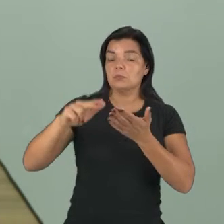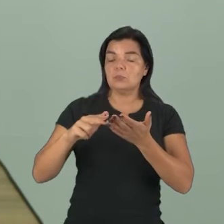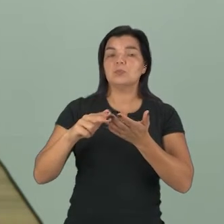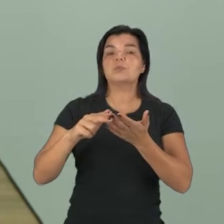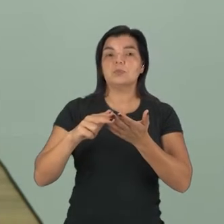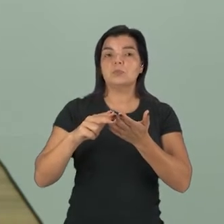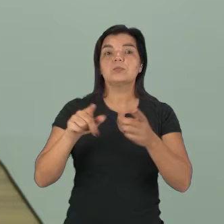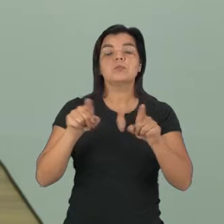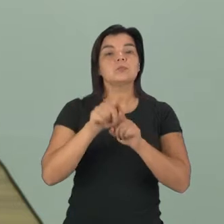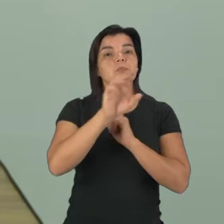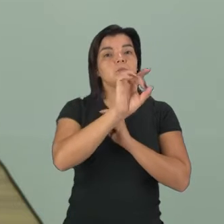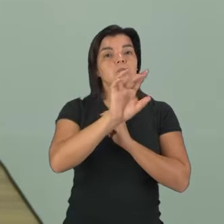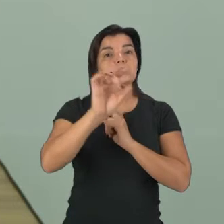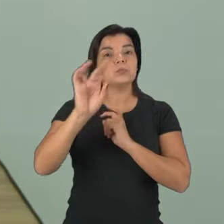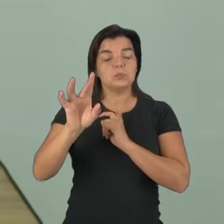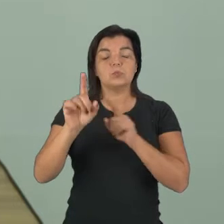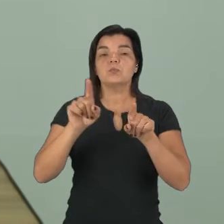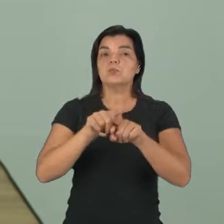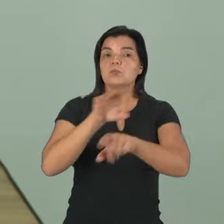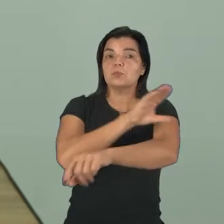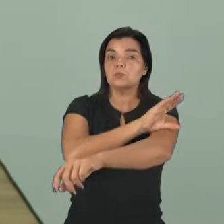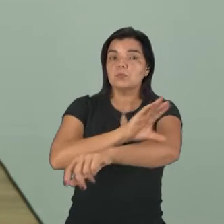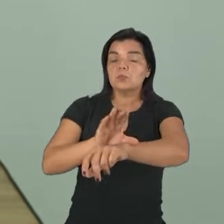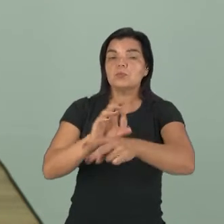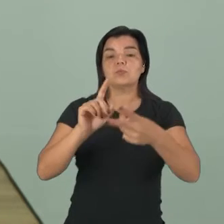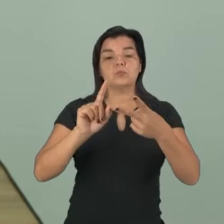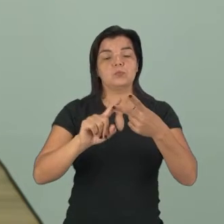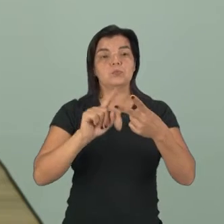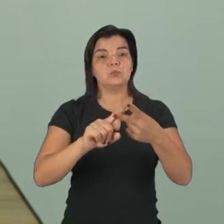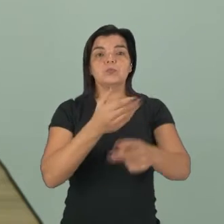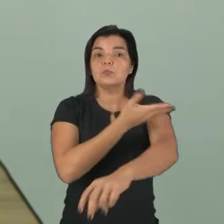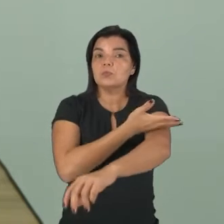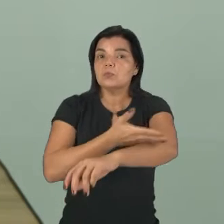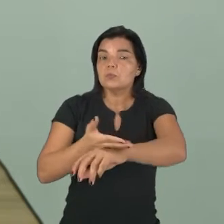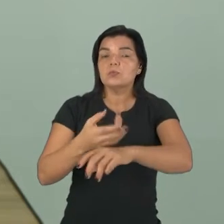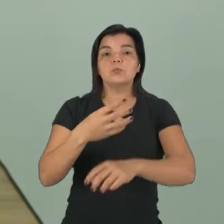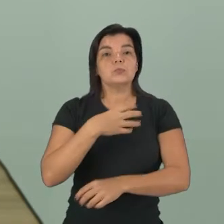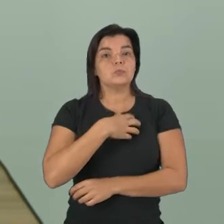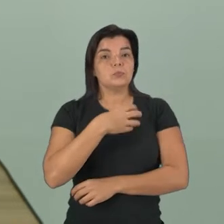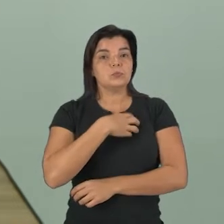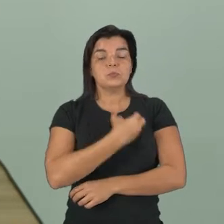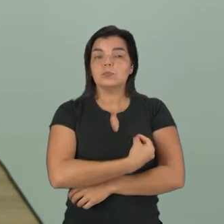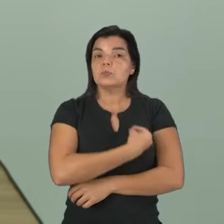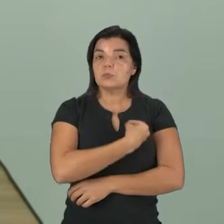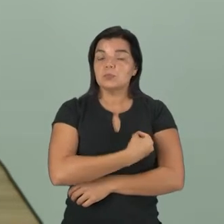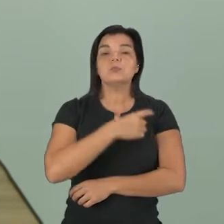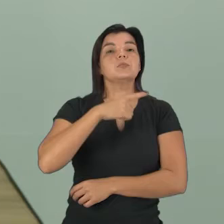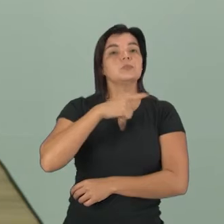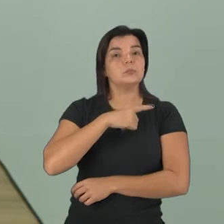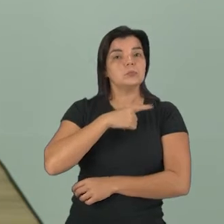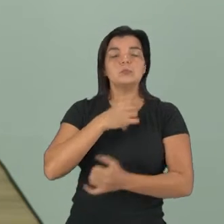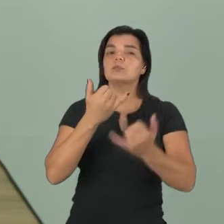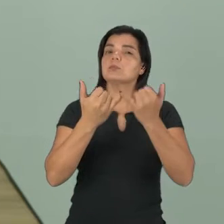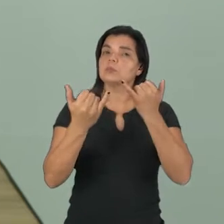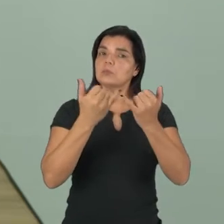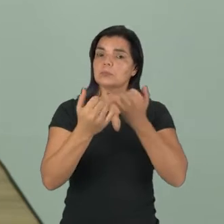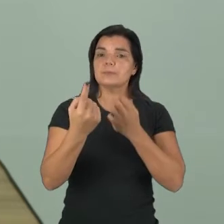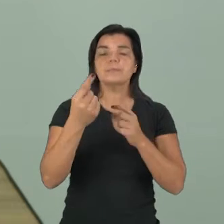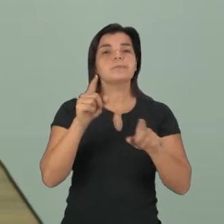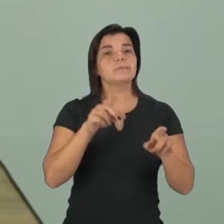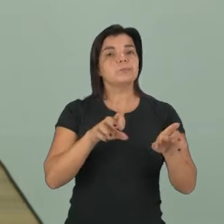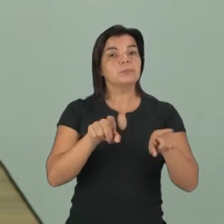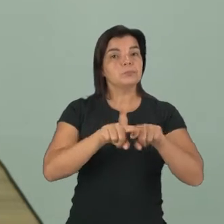várias tribos e cada um com a sua cultura, com seu costume, com seu modo de vida. Tinha coisas semelhantes entre